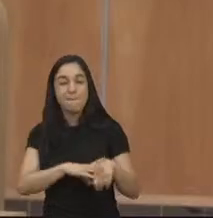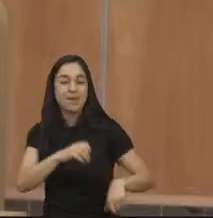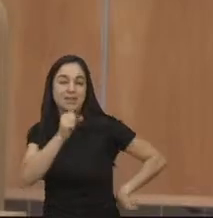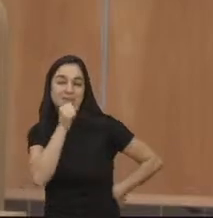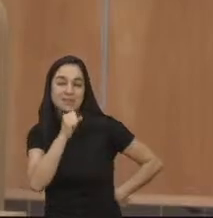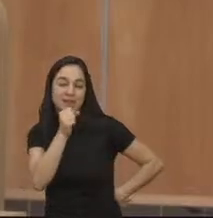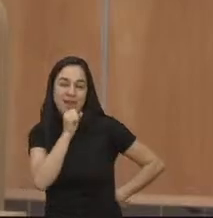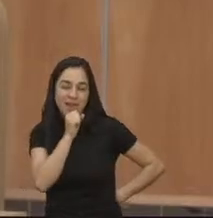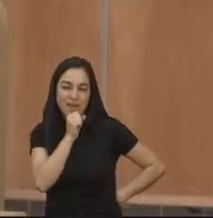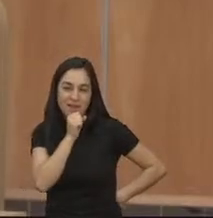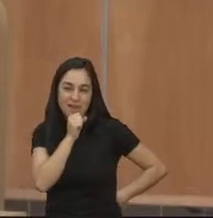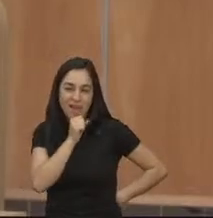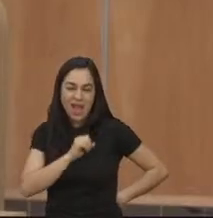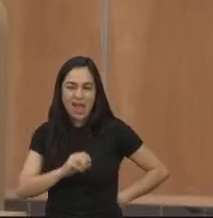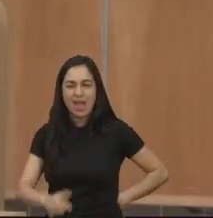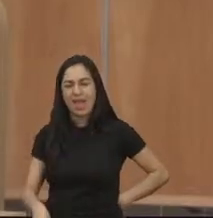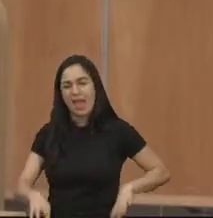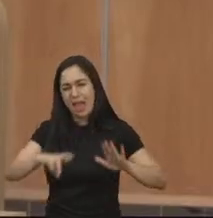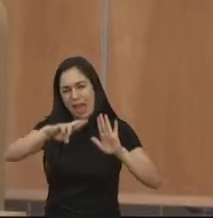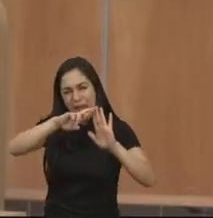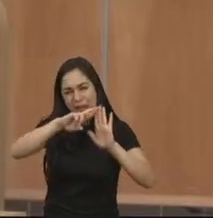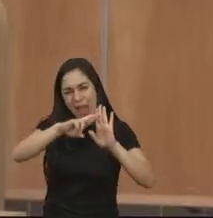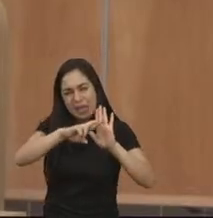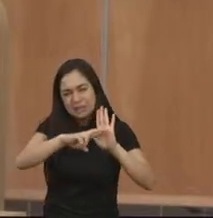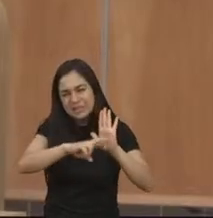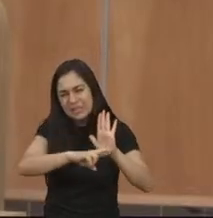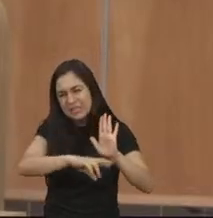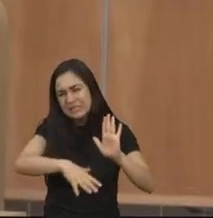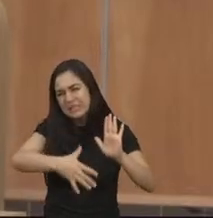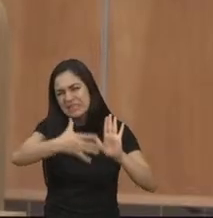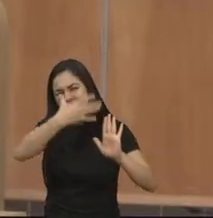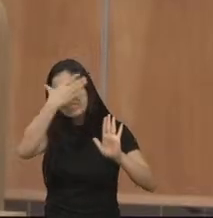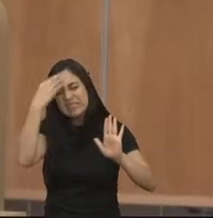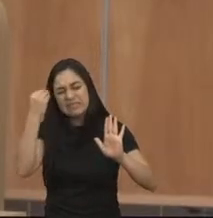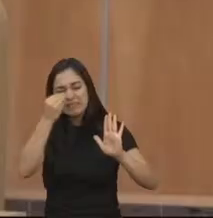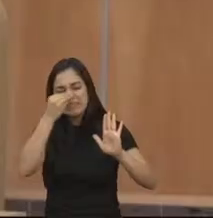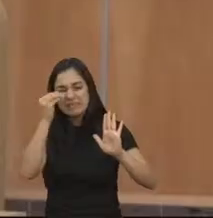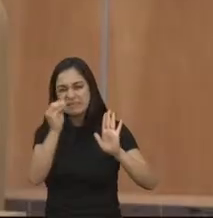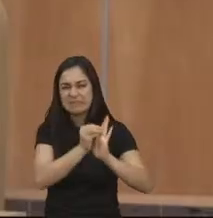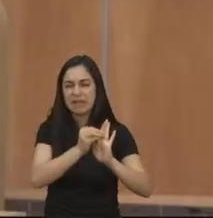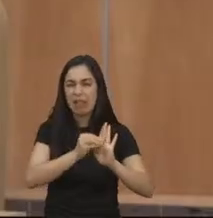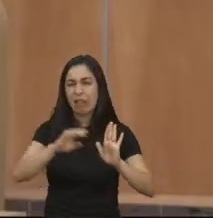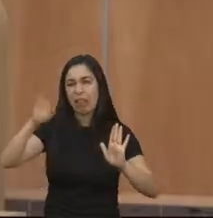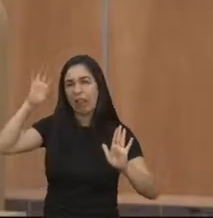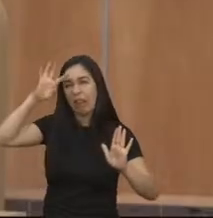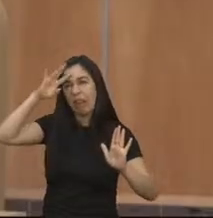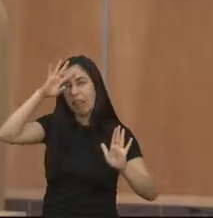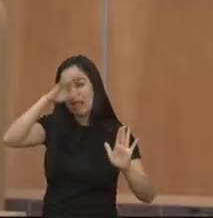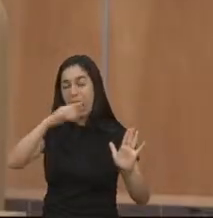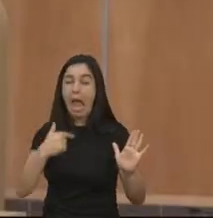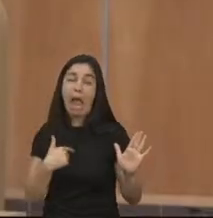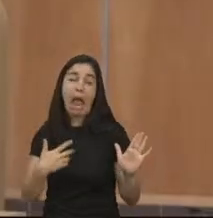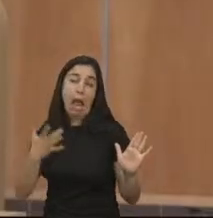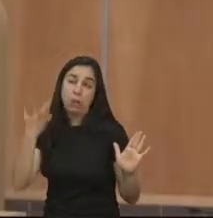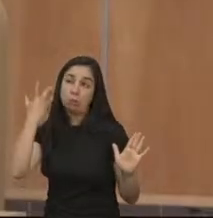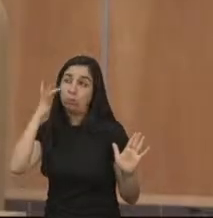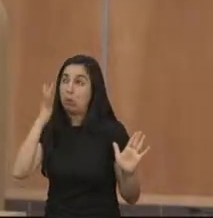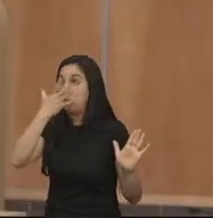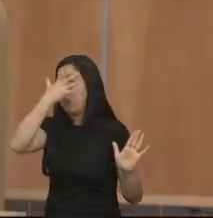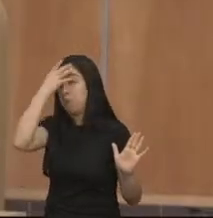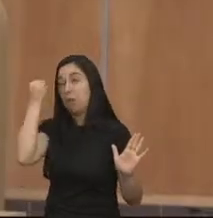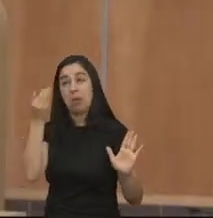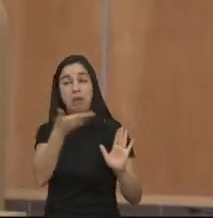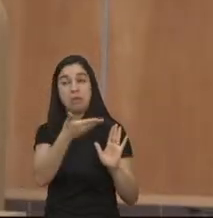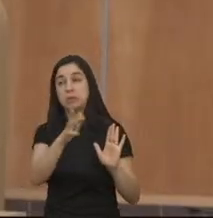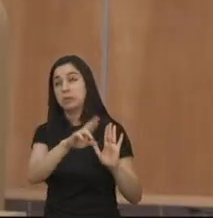das normas de trânsito. E aí, quando a pessoa se faz de louco, ou diz que não se lembra mais